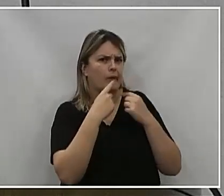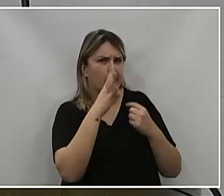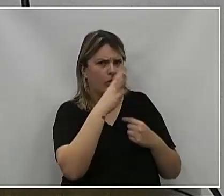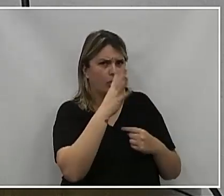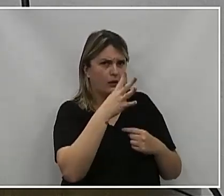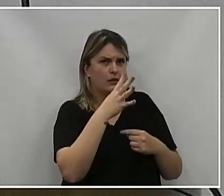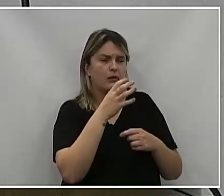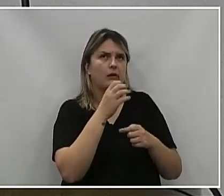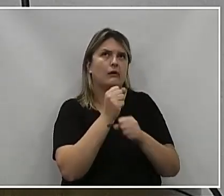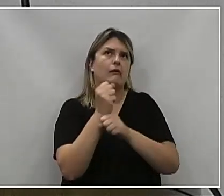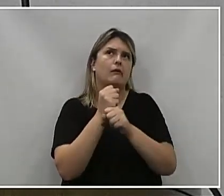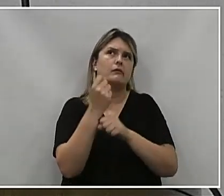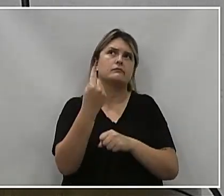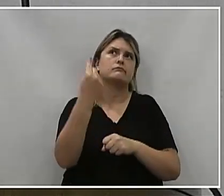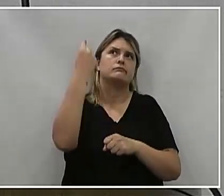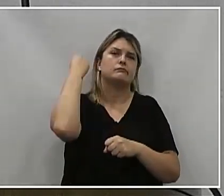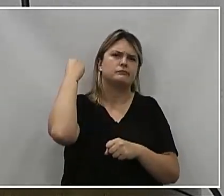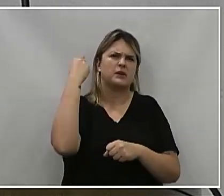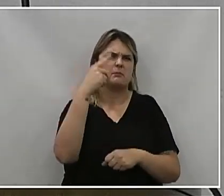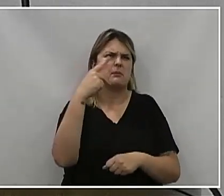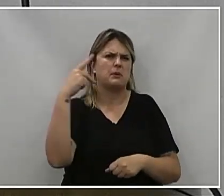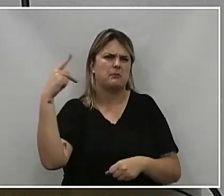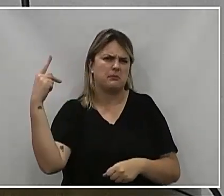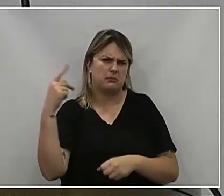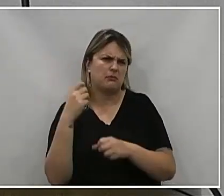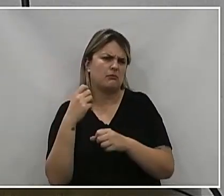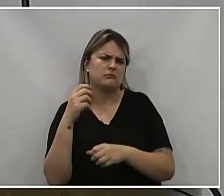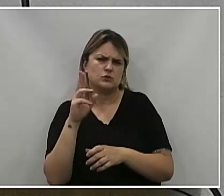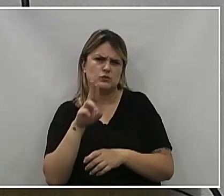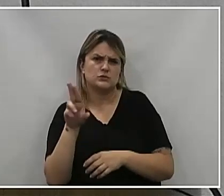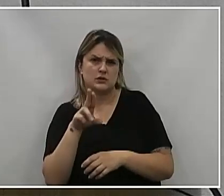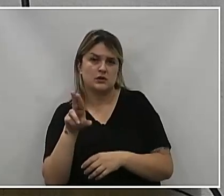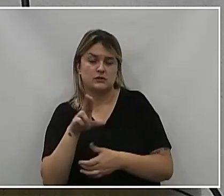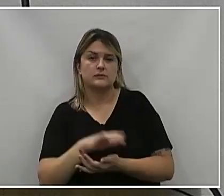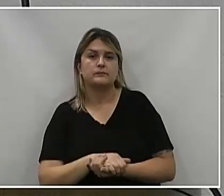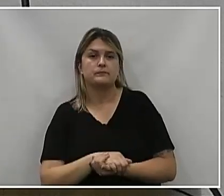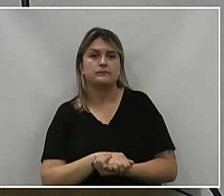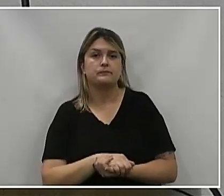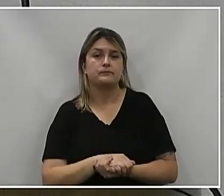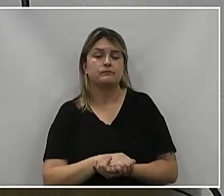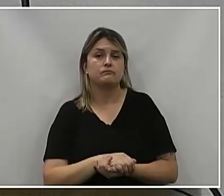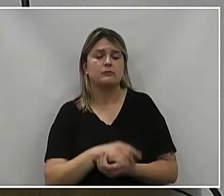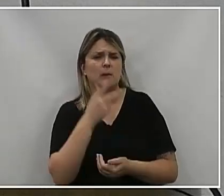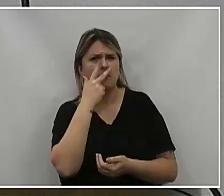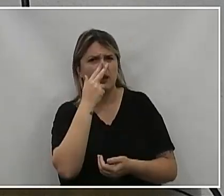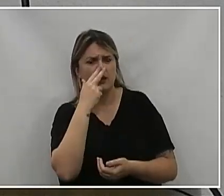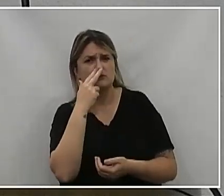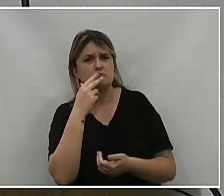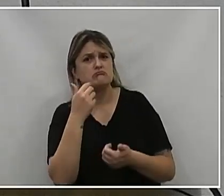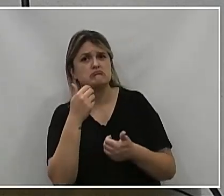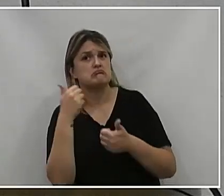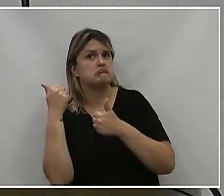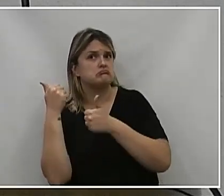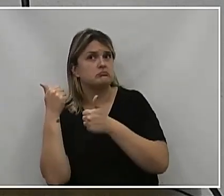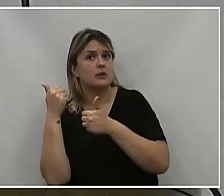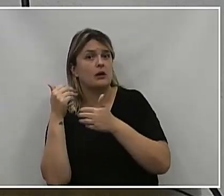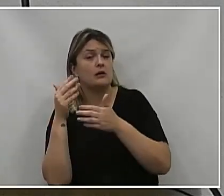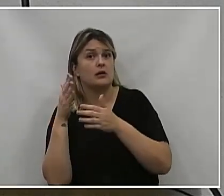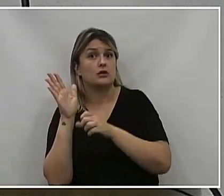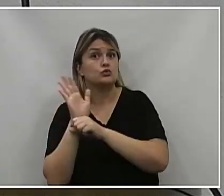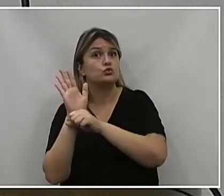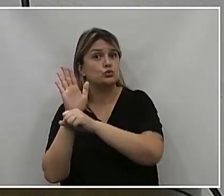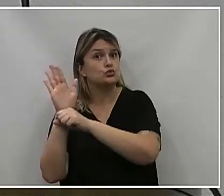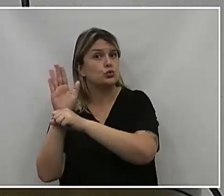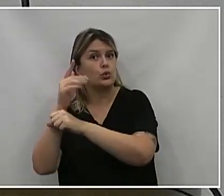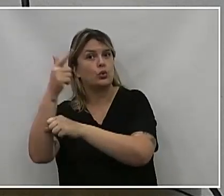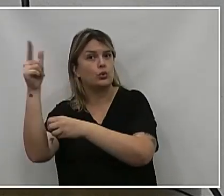Há anos atrás, essa PPP era muito utilizada em outros municípios e era visto com muito bons olhos, né? E ajudou